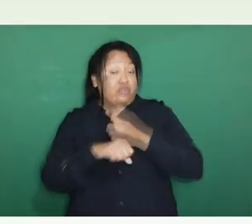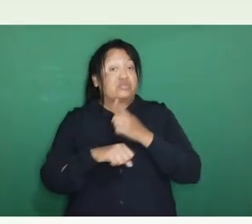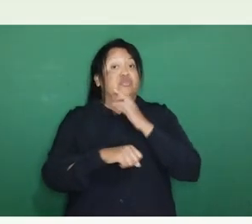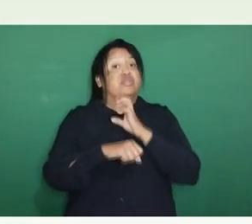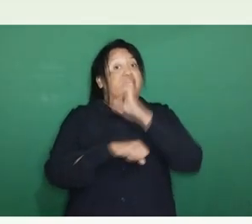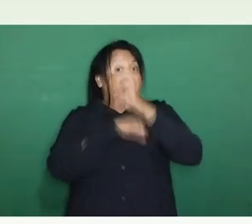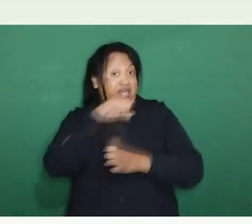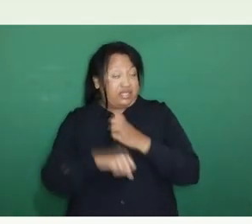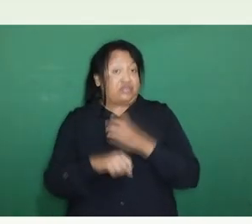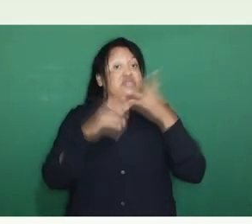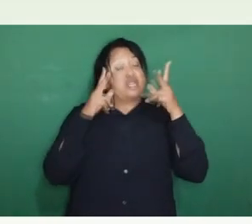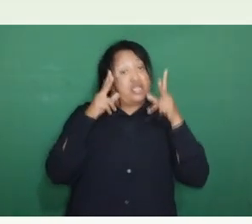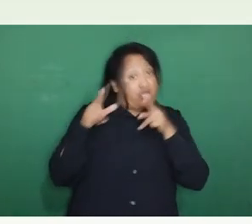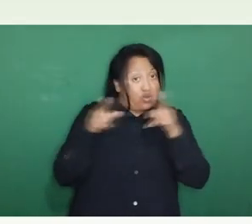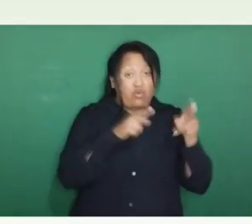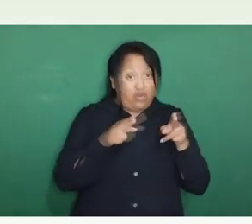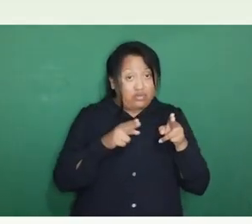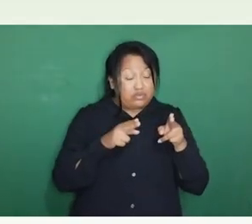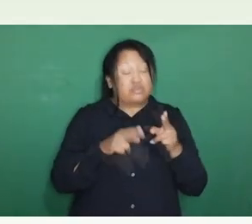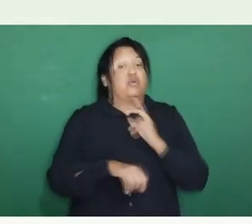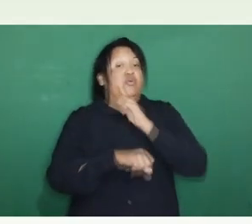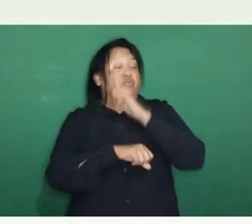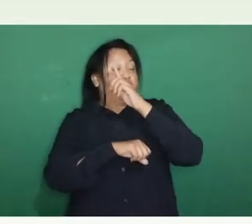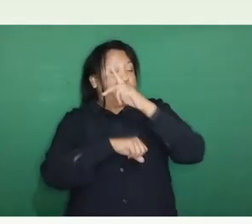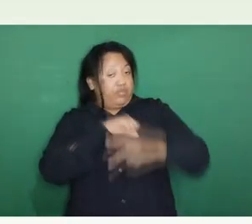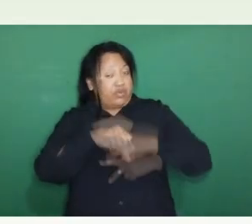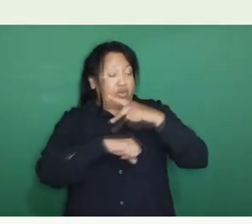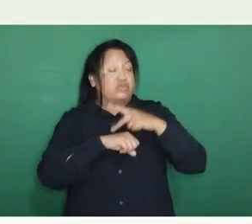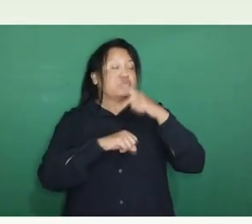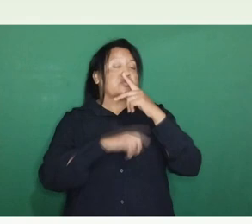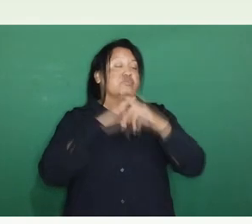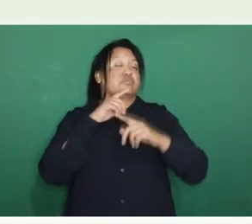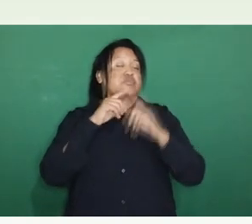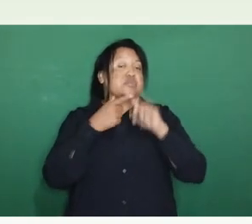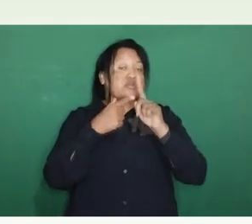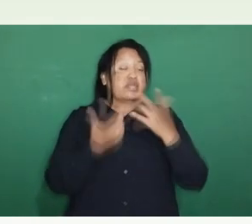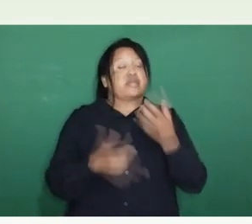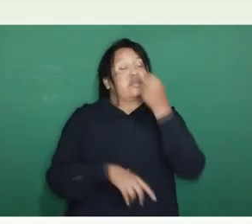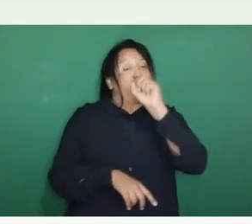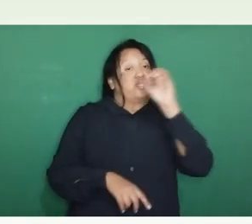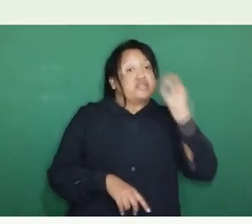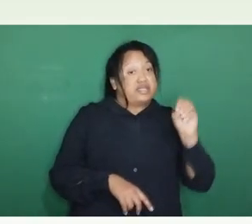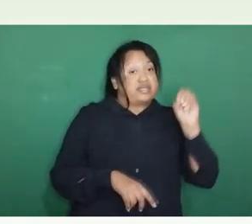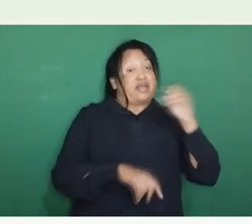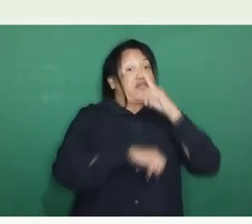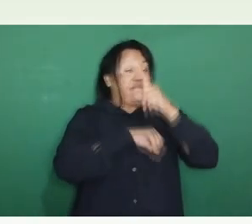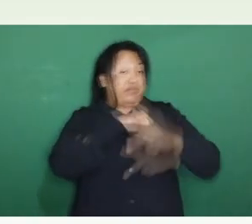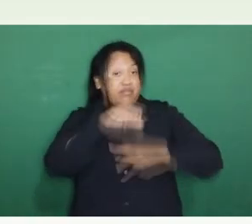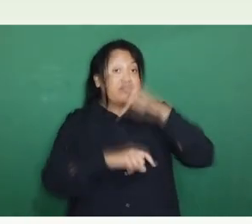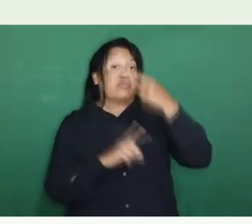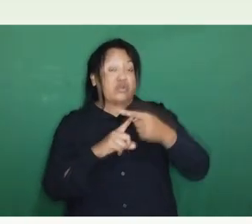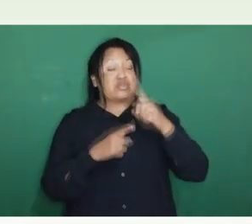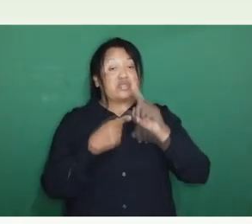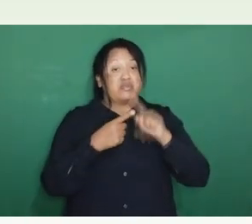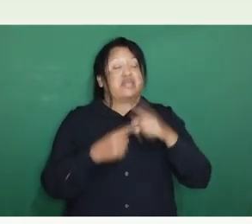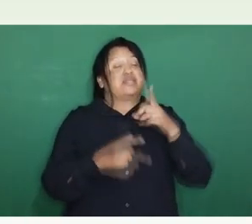exatamente igual ao número de prótons e o número de elétrons ou seja 80 prótons ele possui